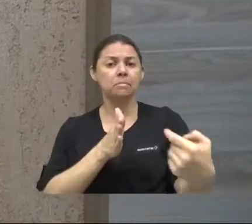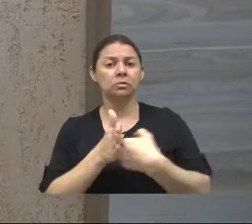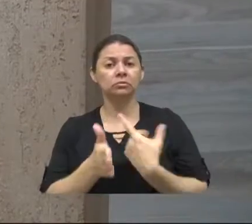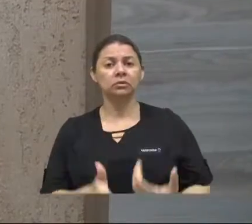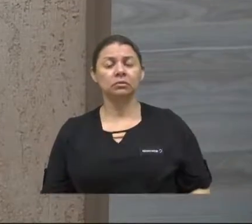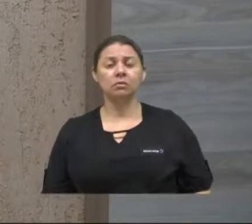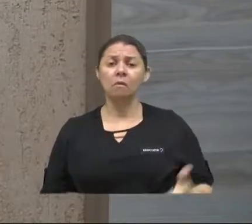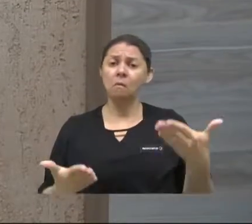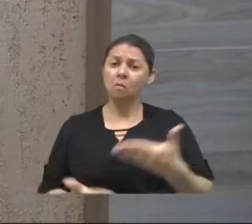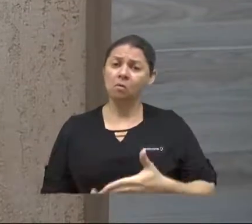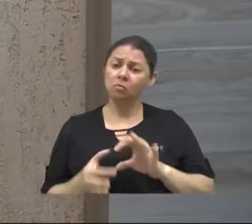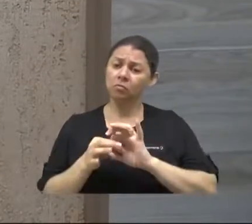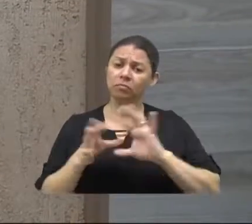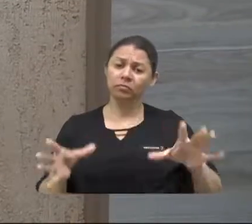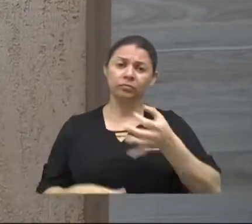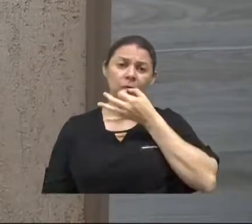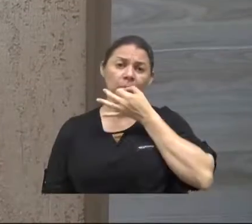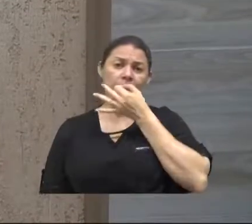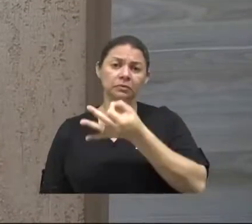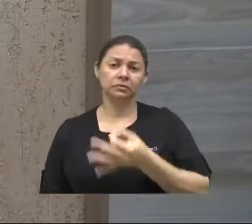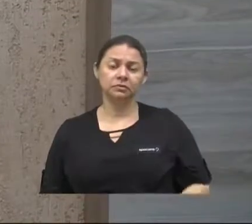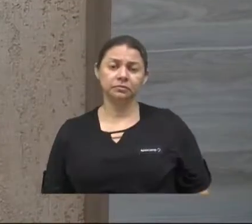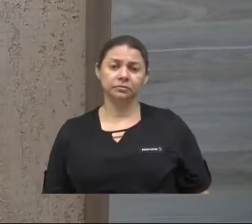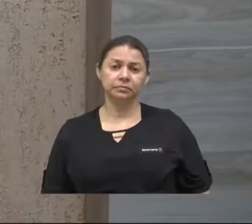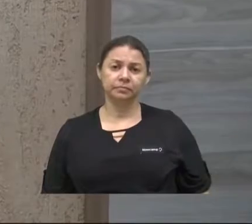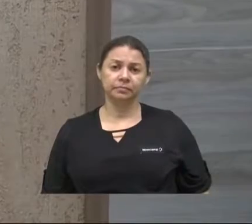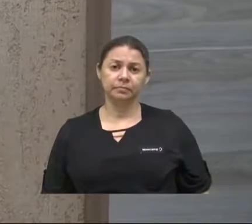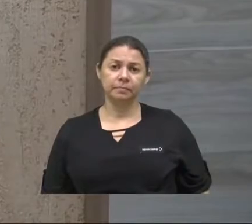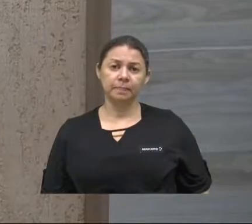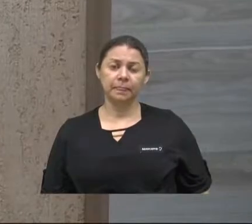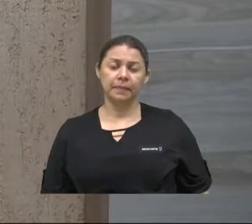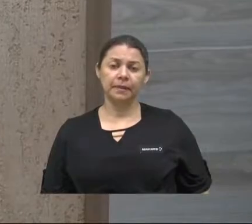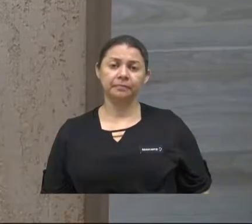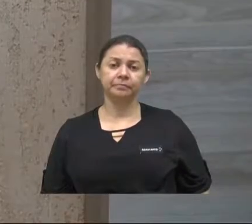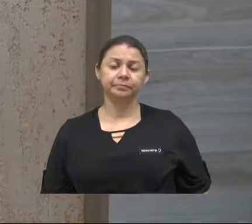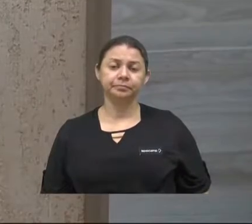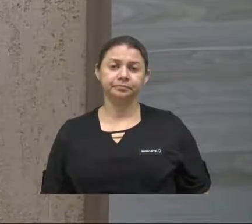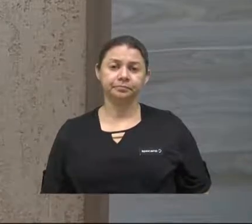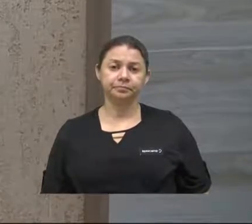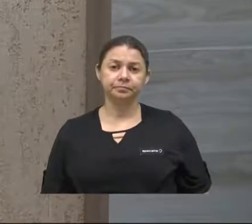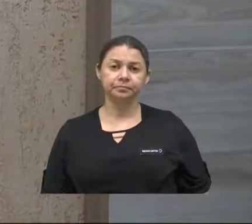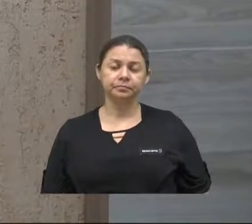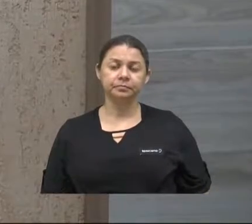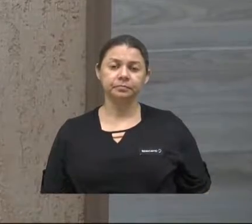problema nenhum também disso. Não, não vou me furtar de ter que dar opinião, pastor Newton. Nenhuma.